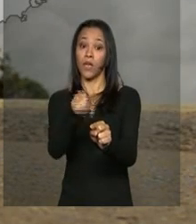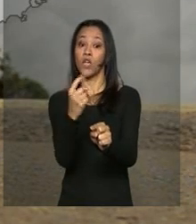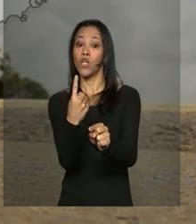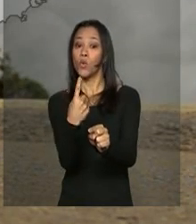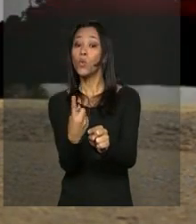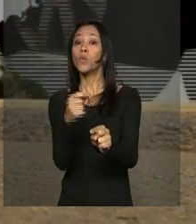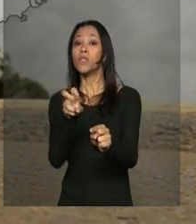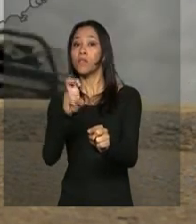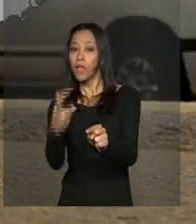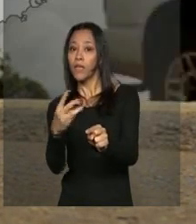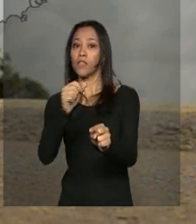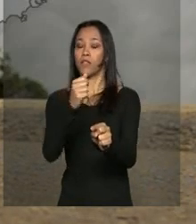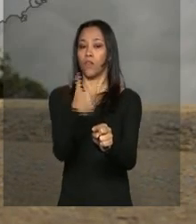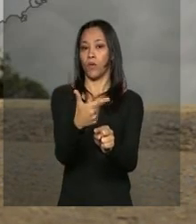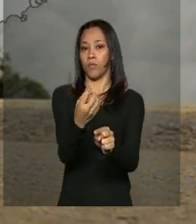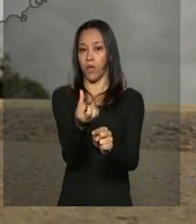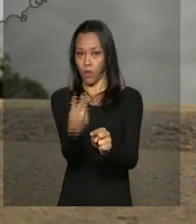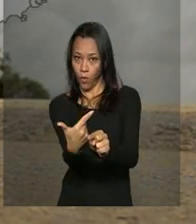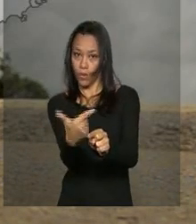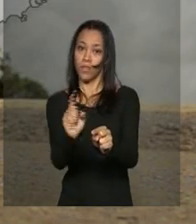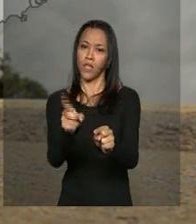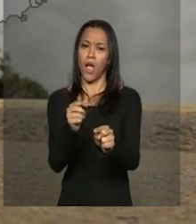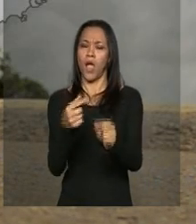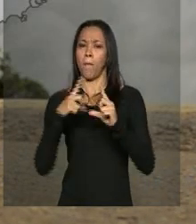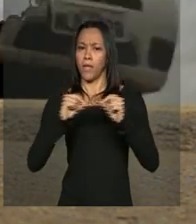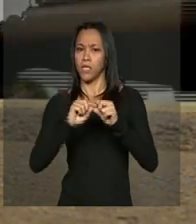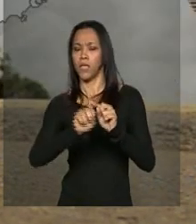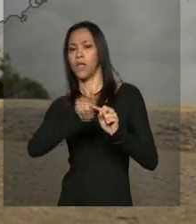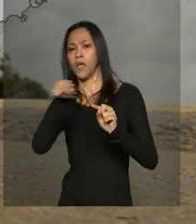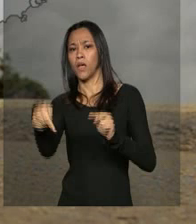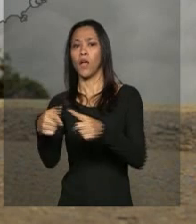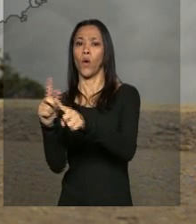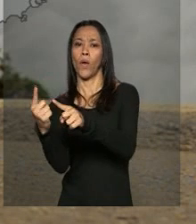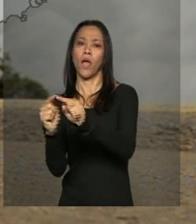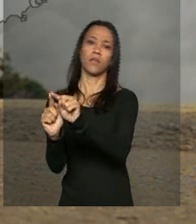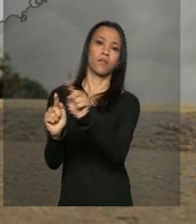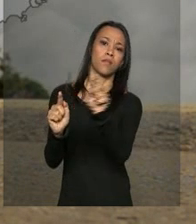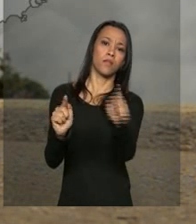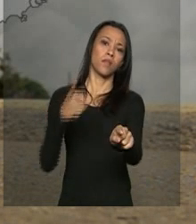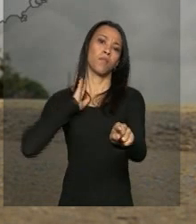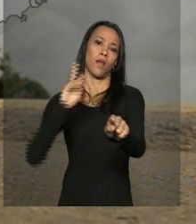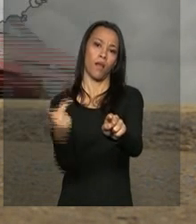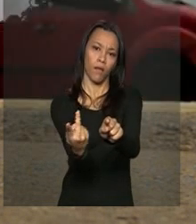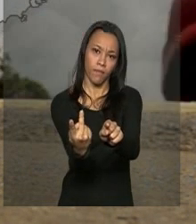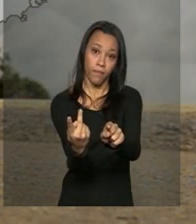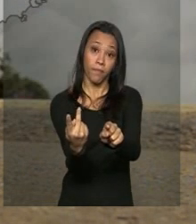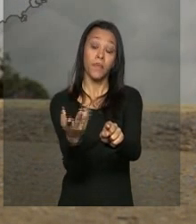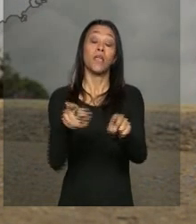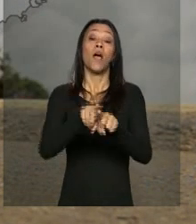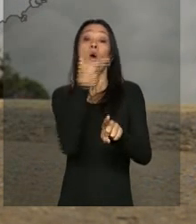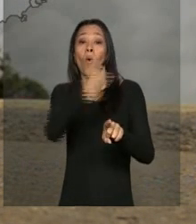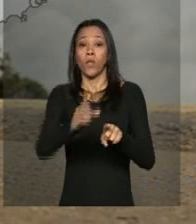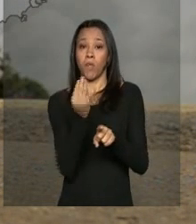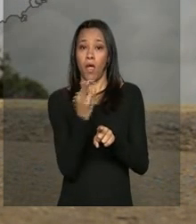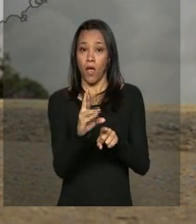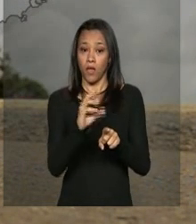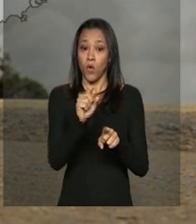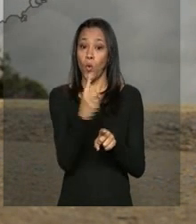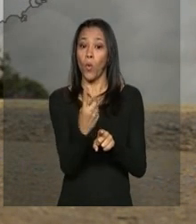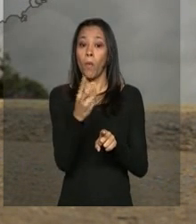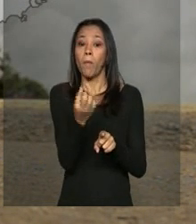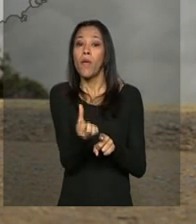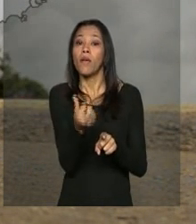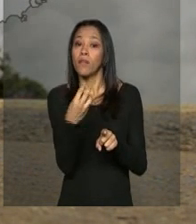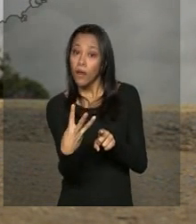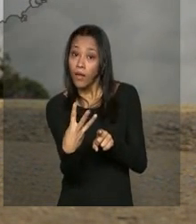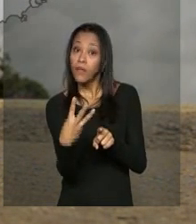153 e 262, passando pelo Distrito Federal, Goiás e Minas Gerais; a BR-163, de Sinop,